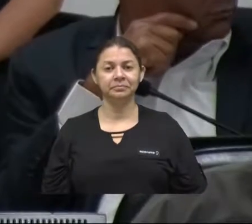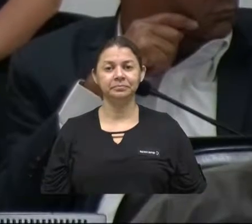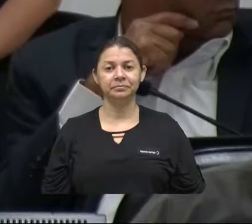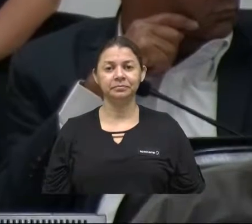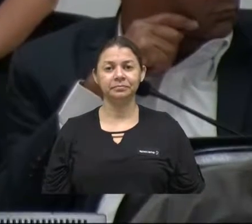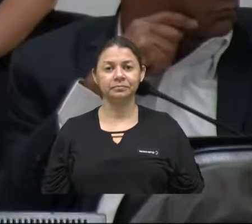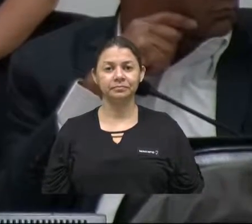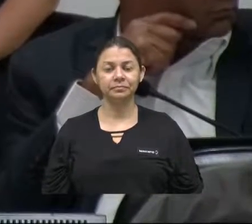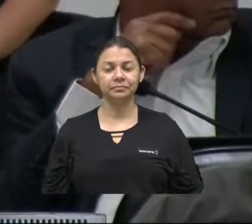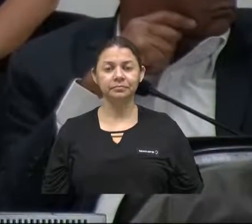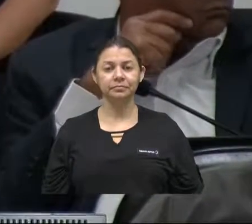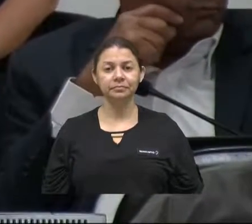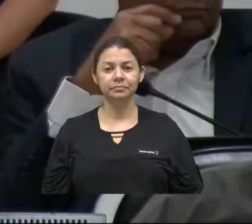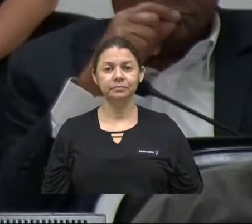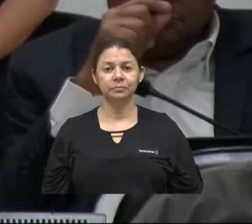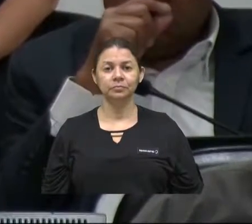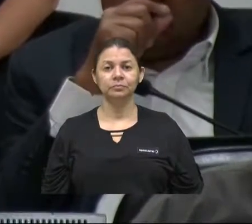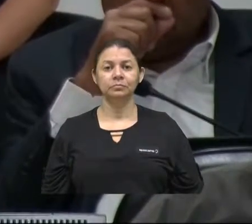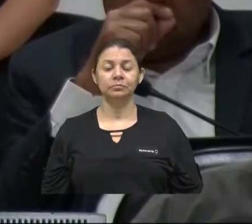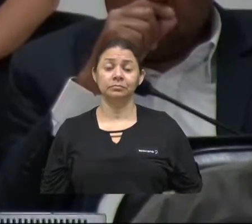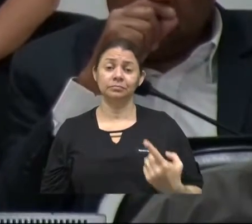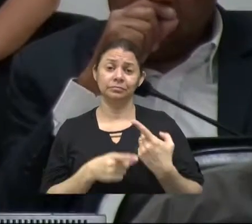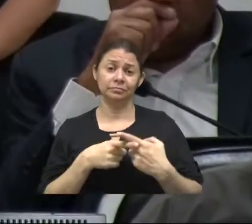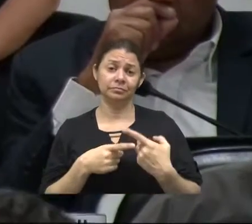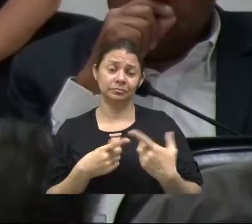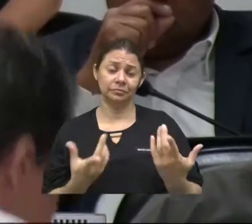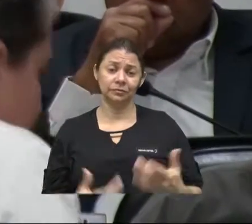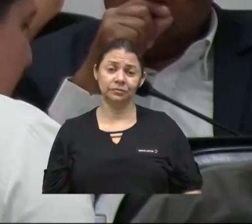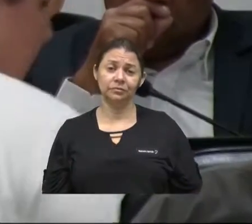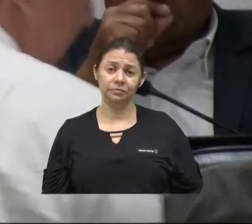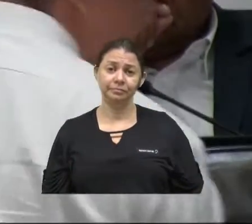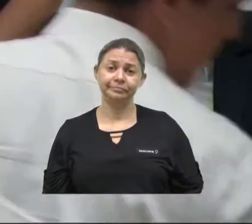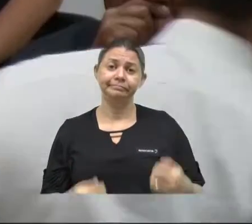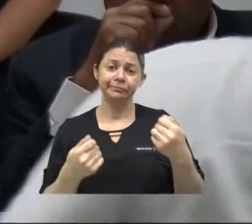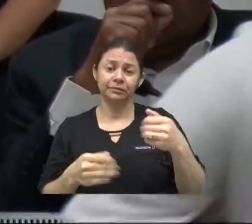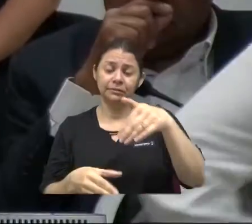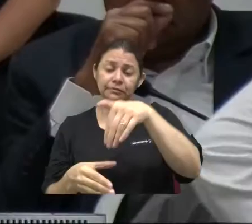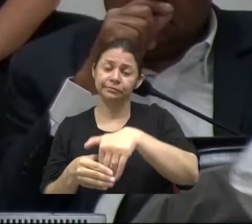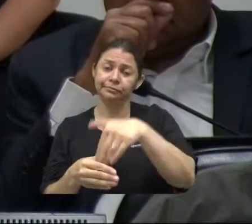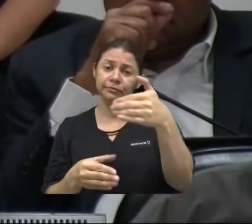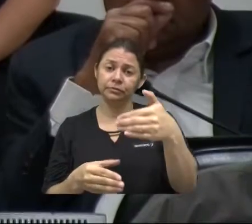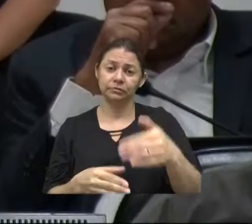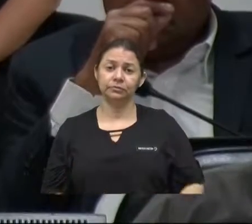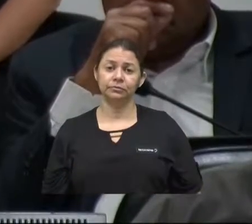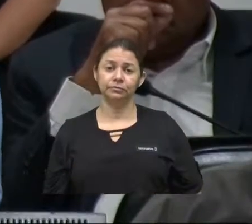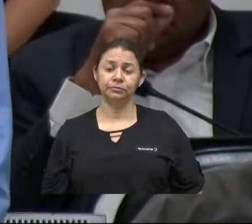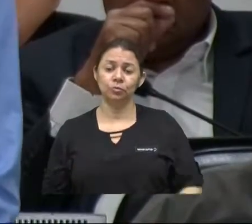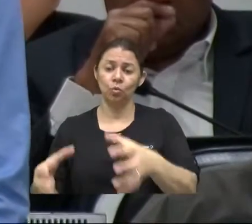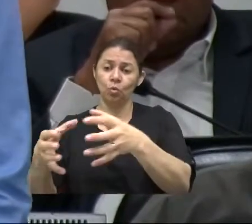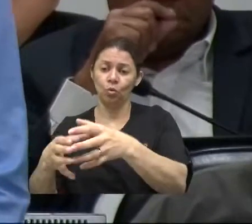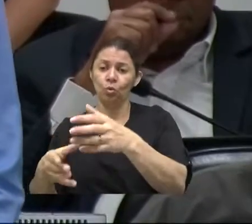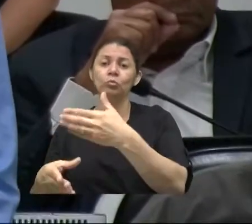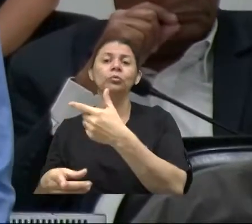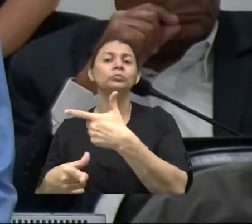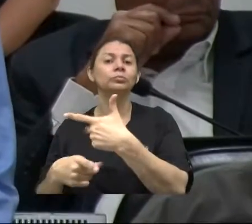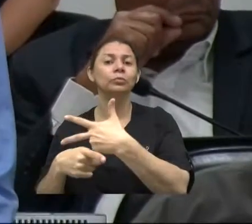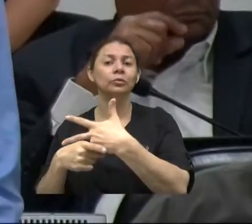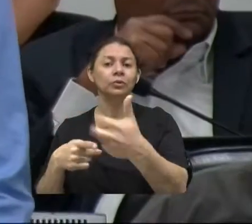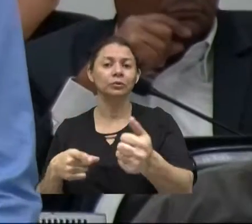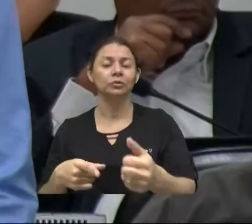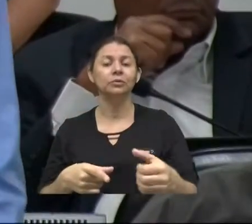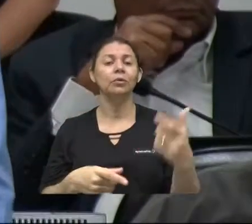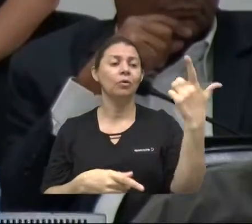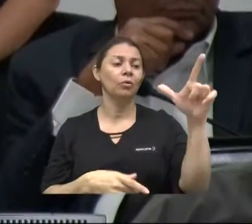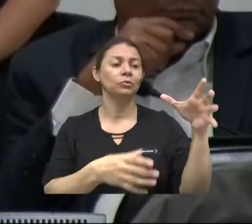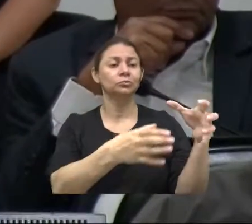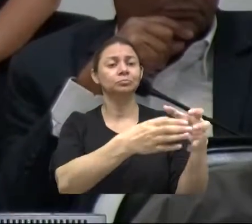Para alguém ganhar, infelizmente, alguém acaba perdendo. E não vejo perca nenhum